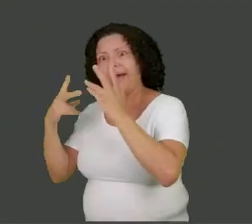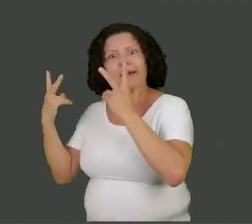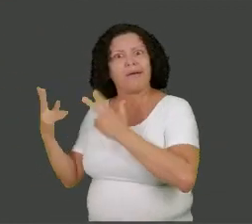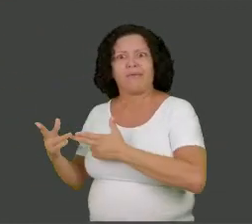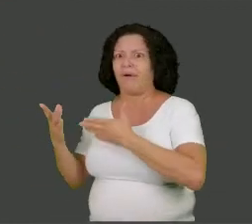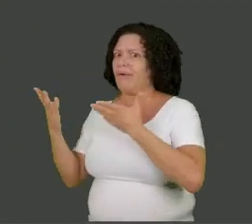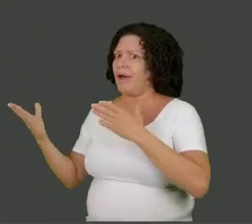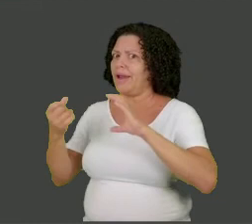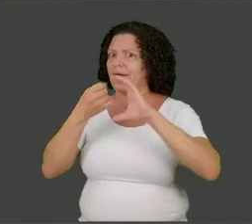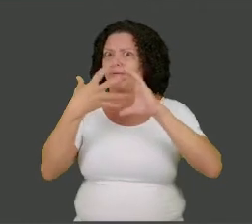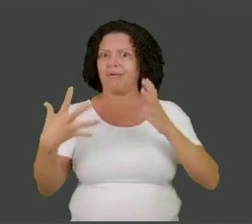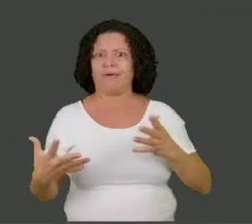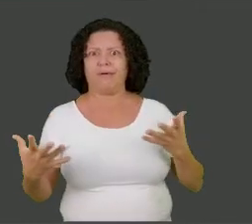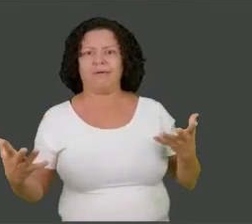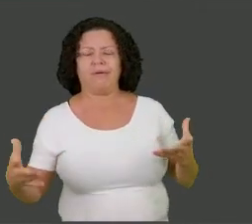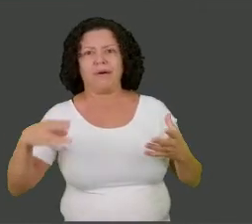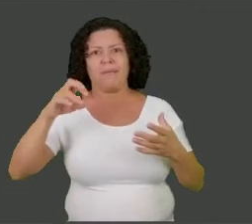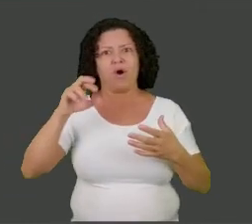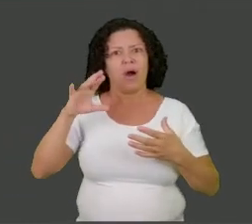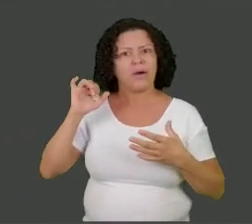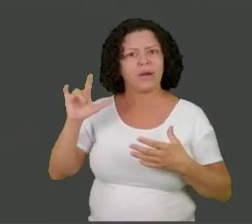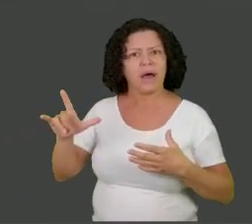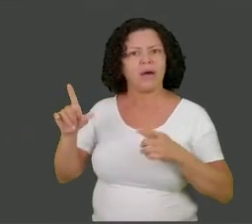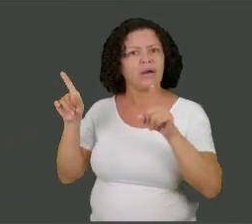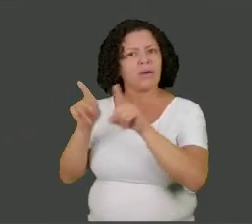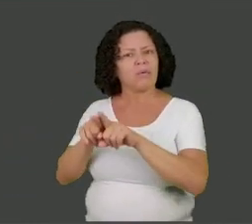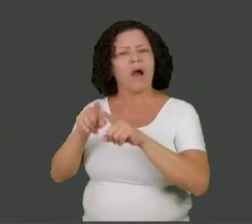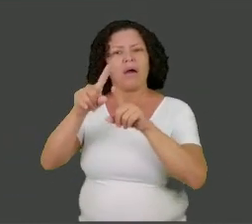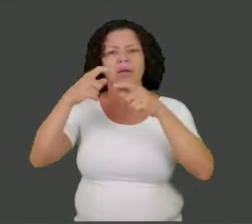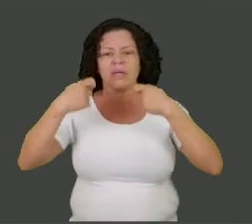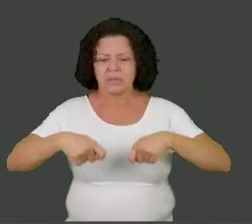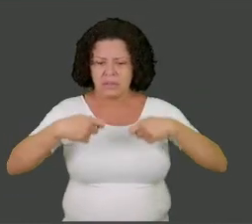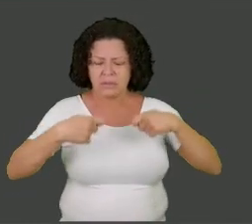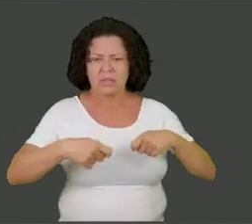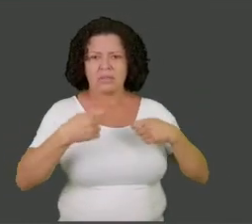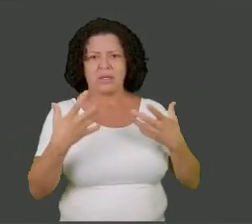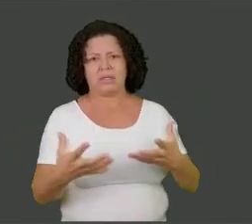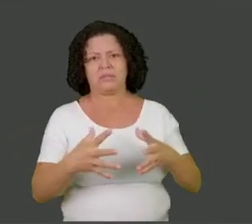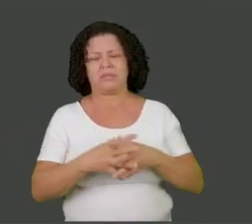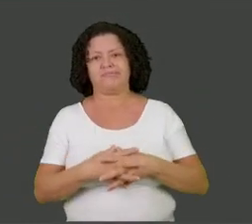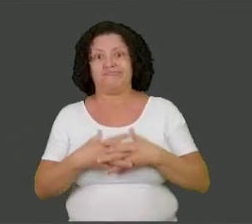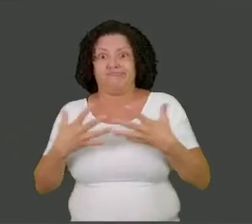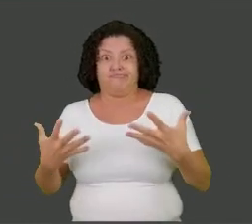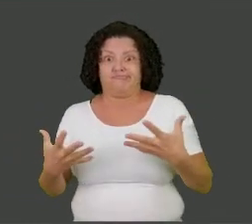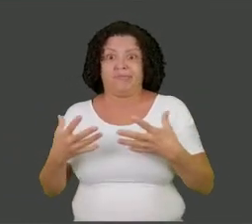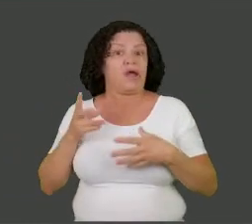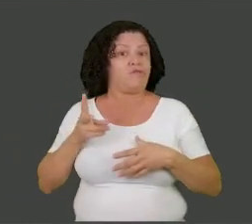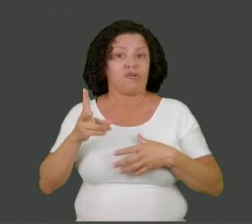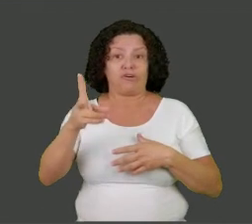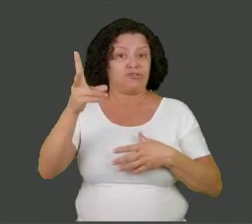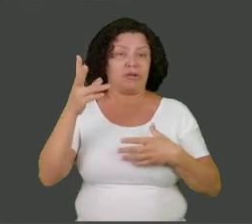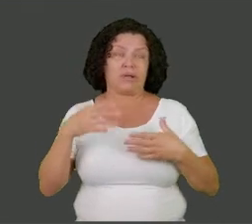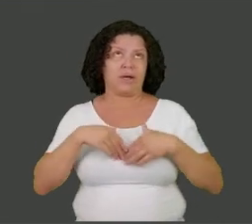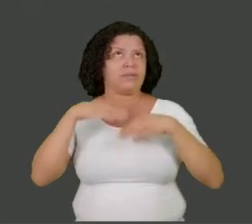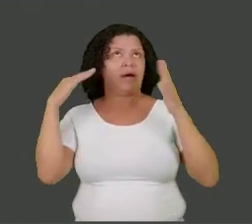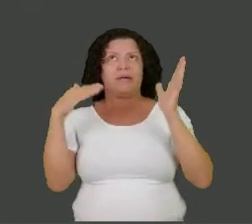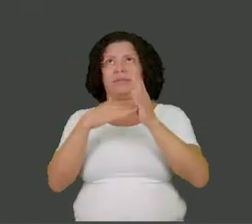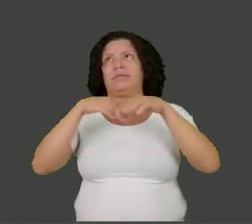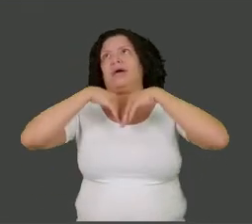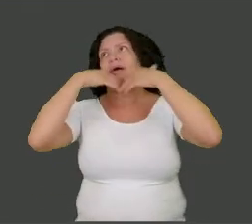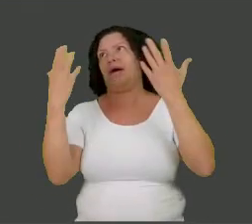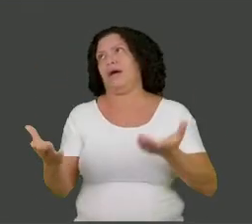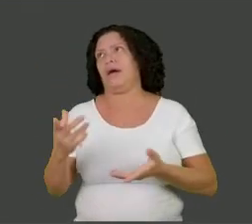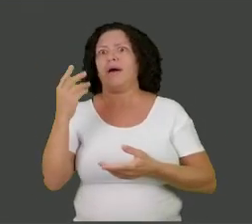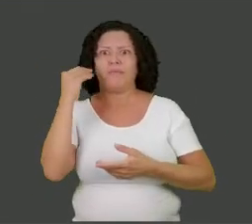pessoas que se afinizam, que têm a mesma característica moral, que têm a mesma necessidade, né? E vão